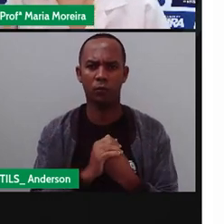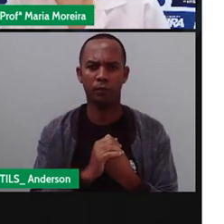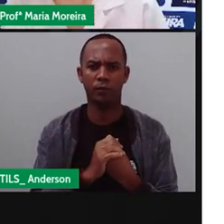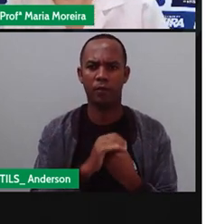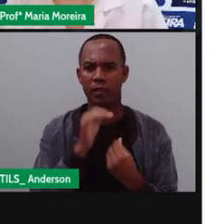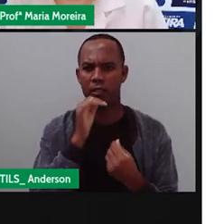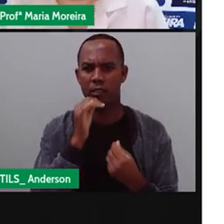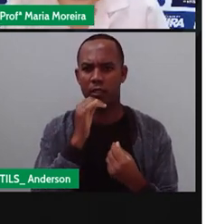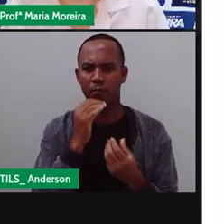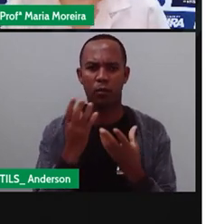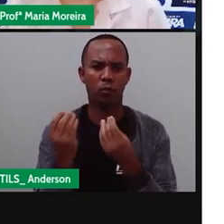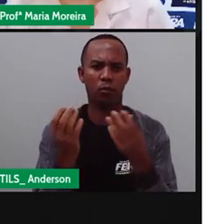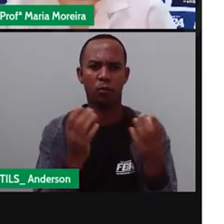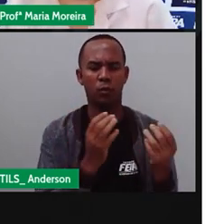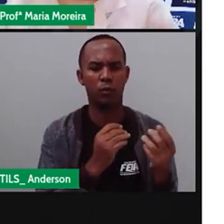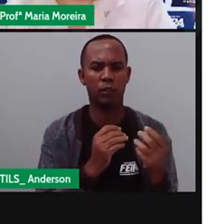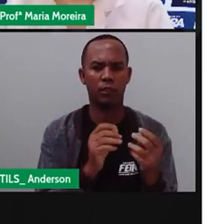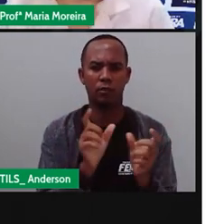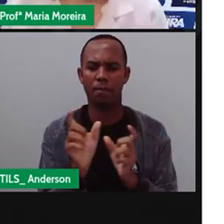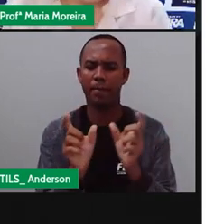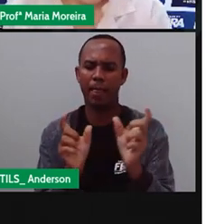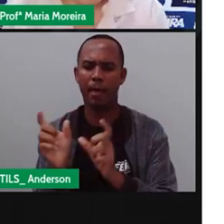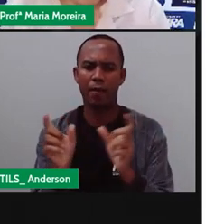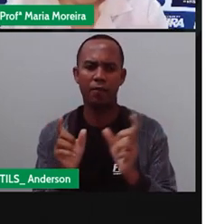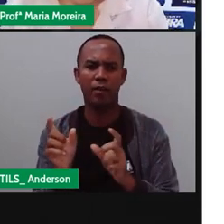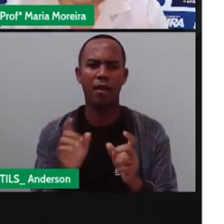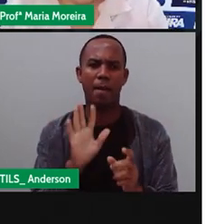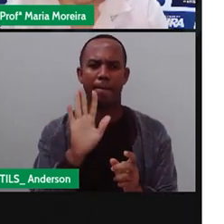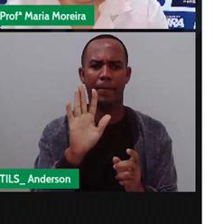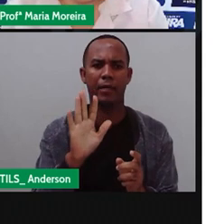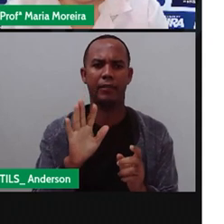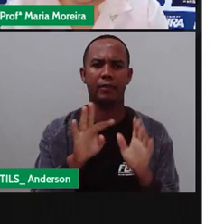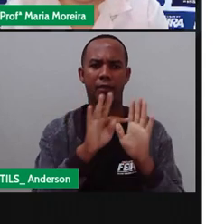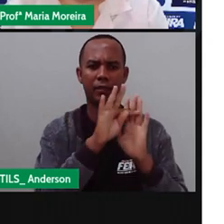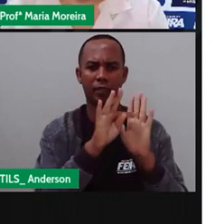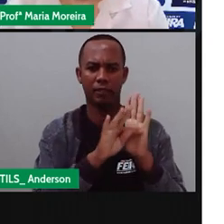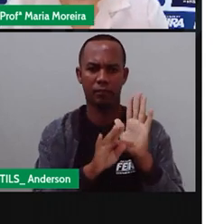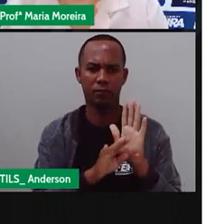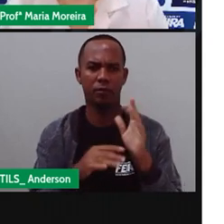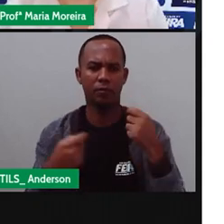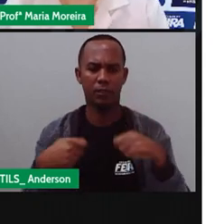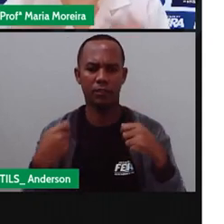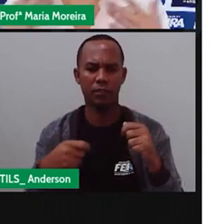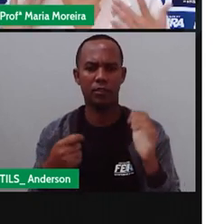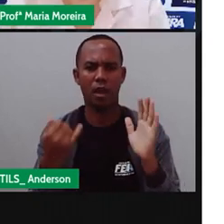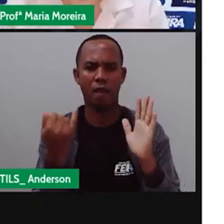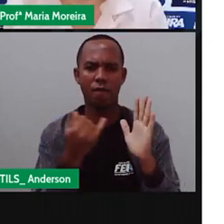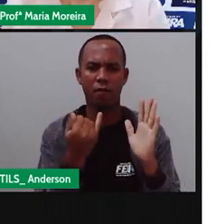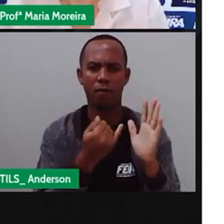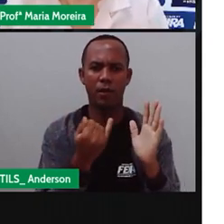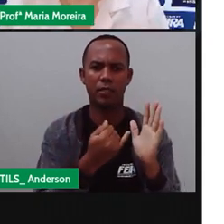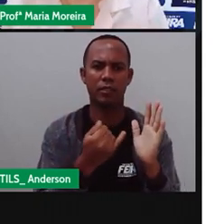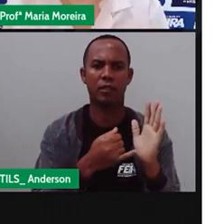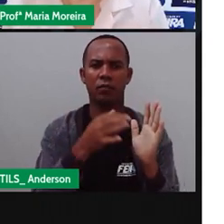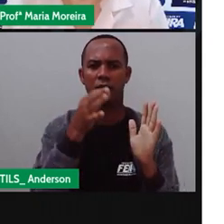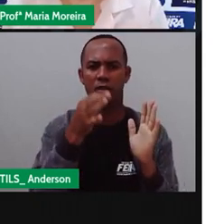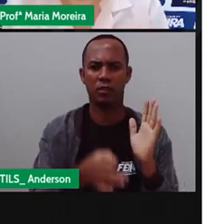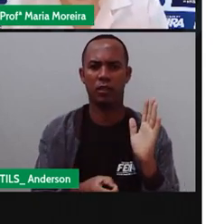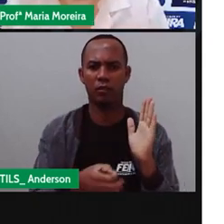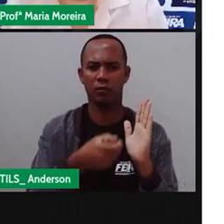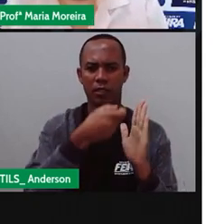Um amontoado de palavras. Um texto, ele precisa te passar uma informação. Certo? Então ele precisa ter o quê? Uma